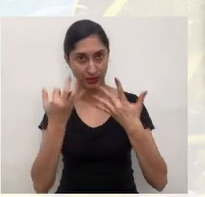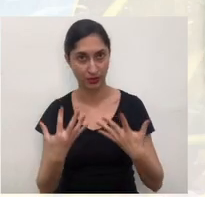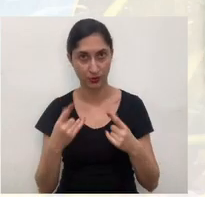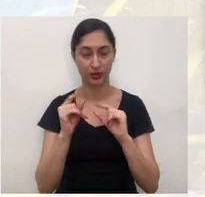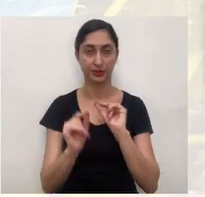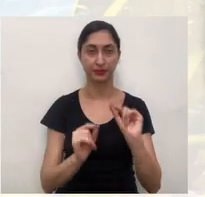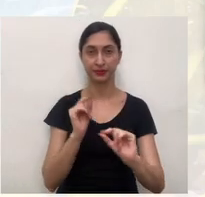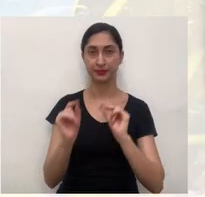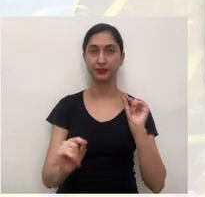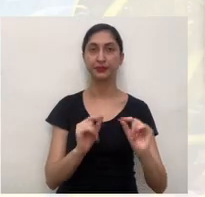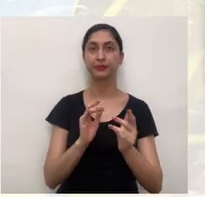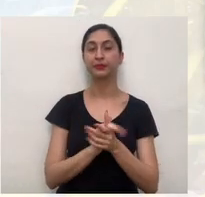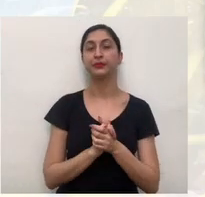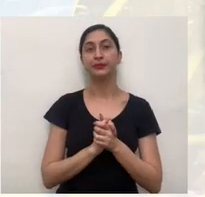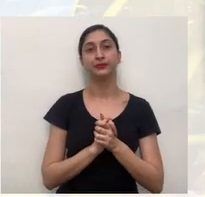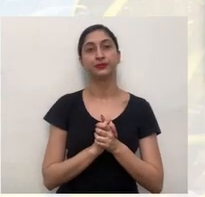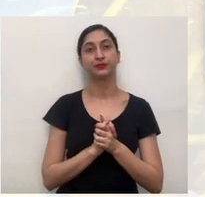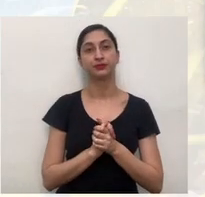é que